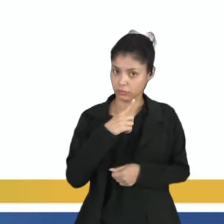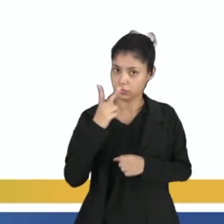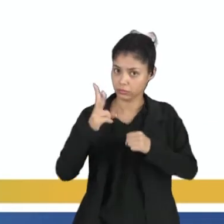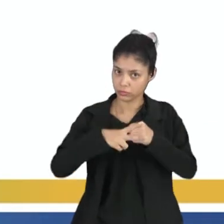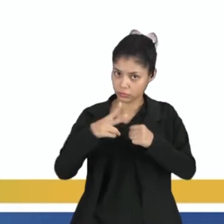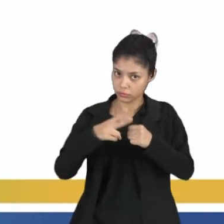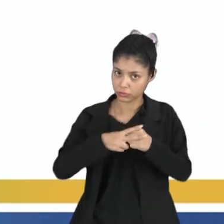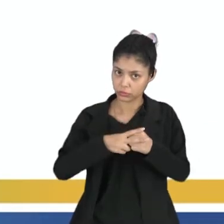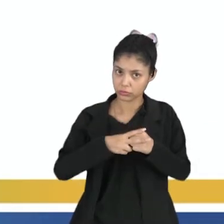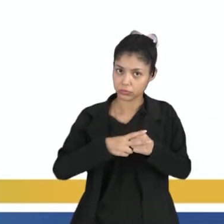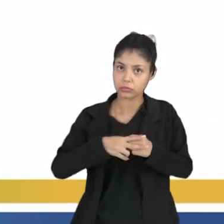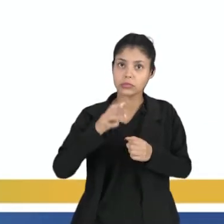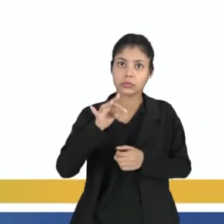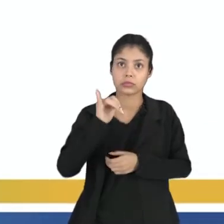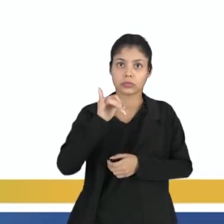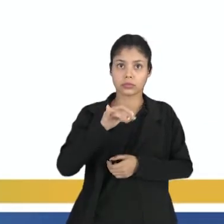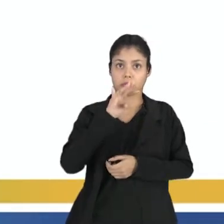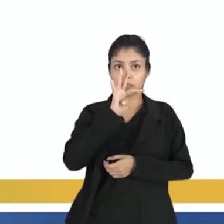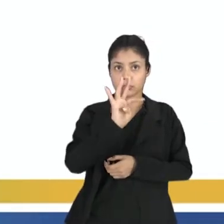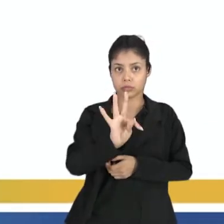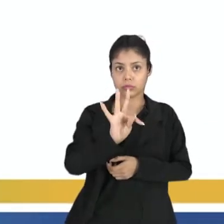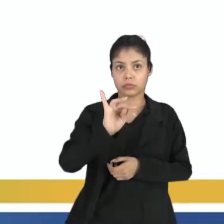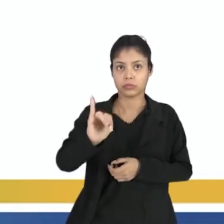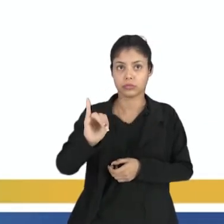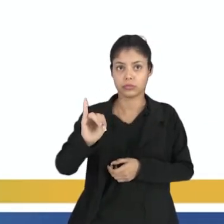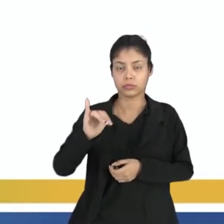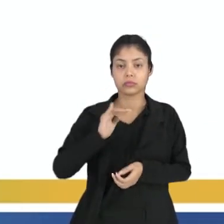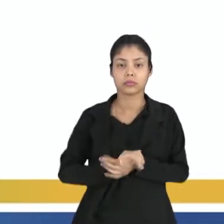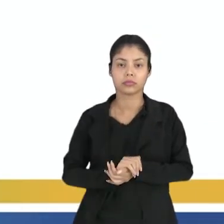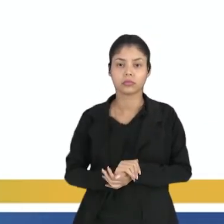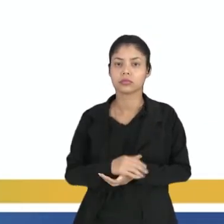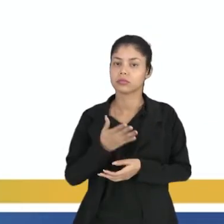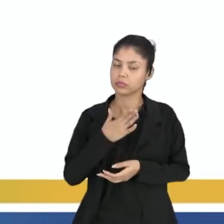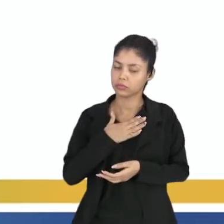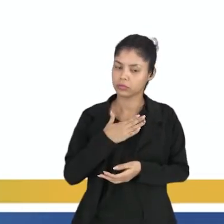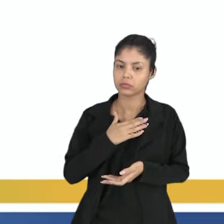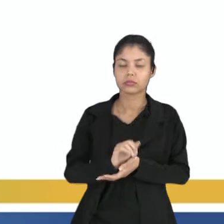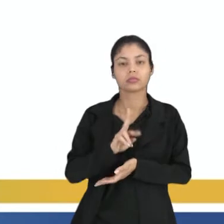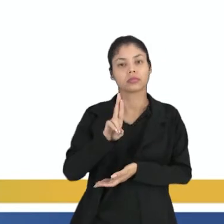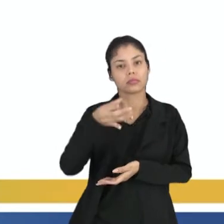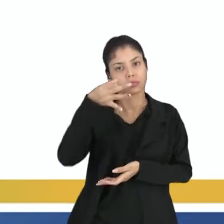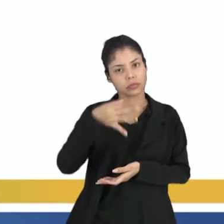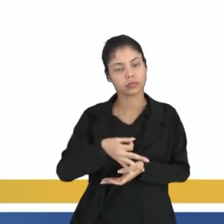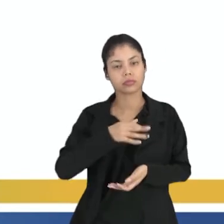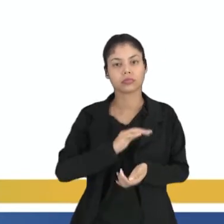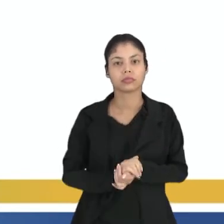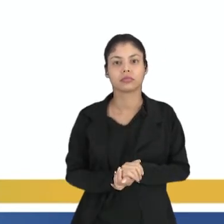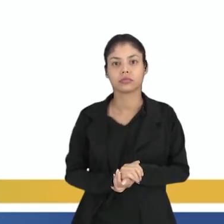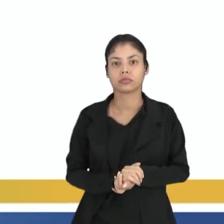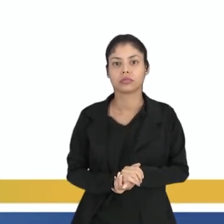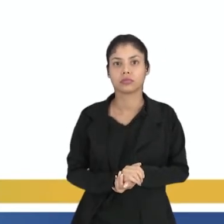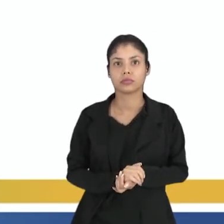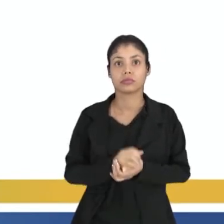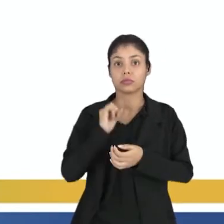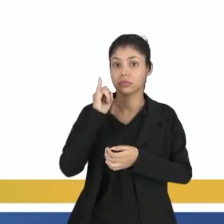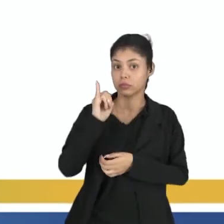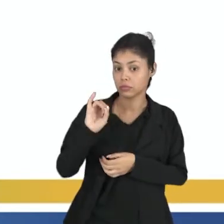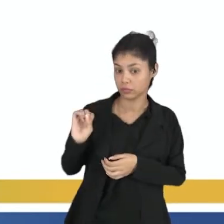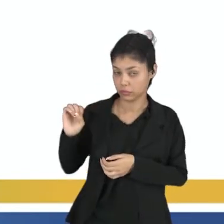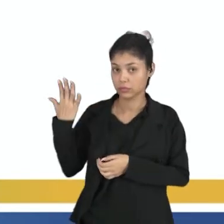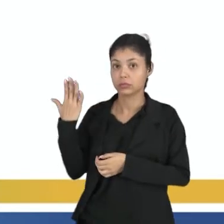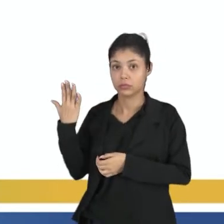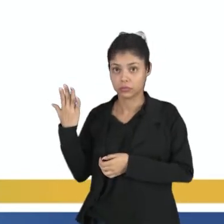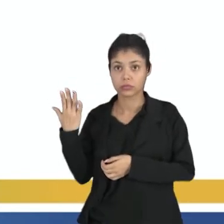um verbo que ele é transitivo indireto e eu tenho a preposição, a minha regência está correta. Se